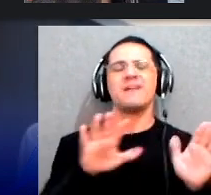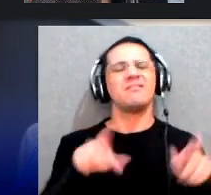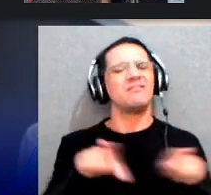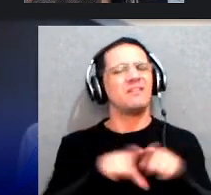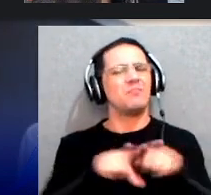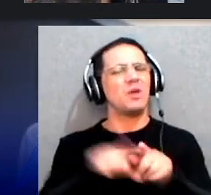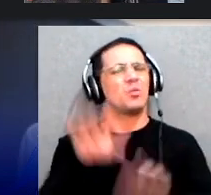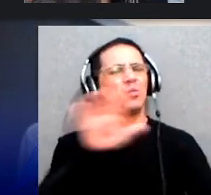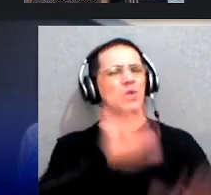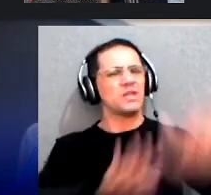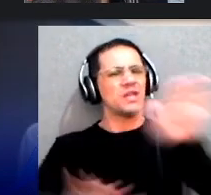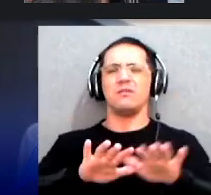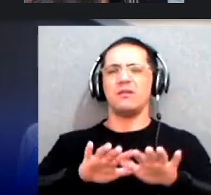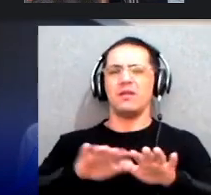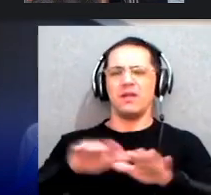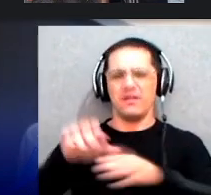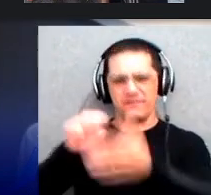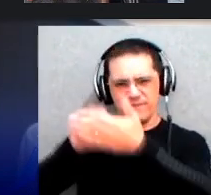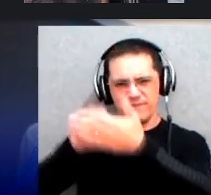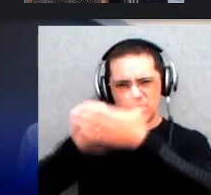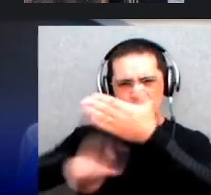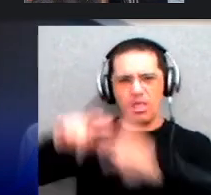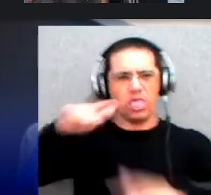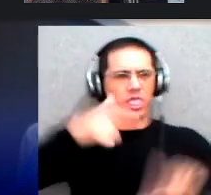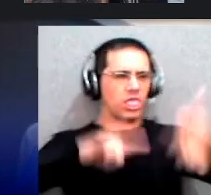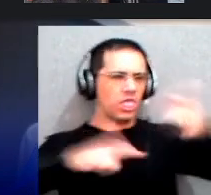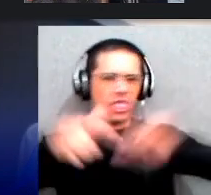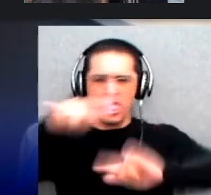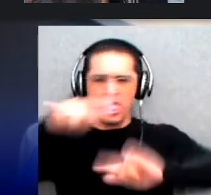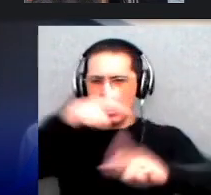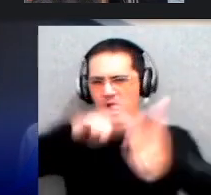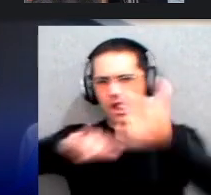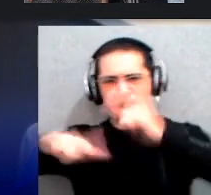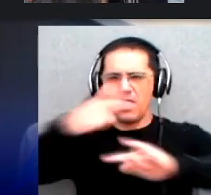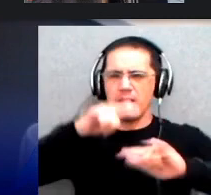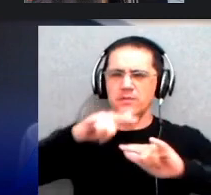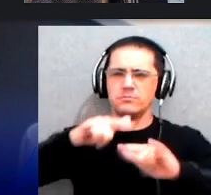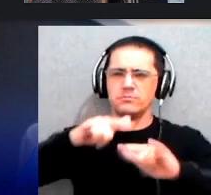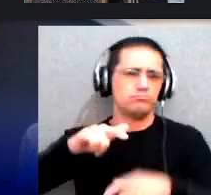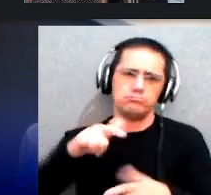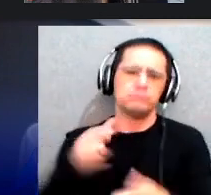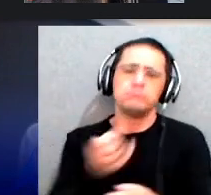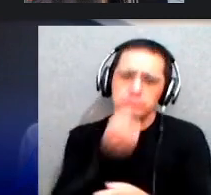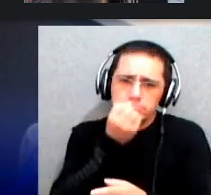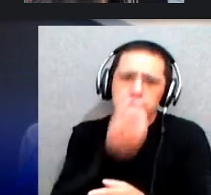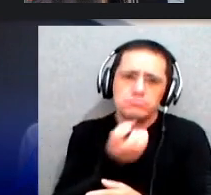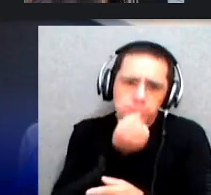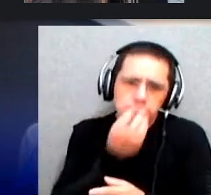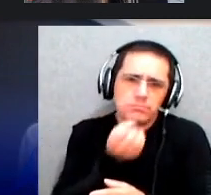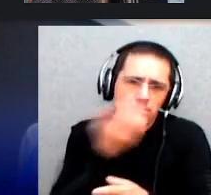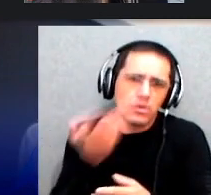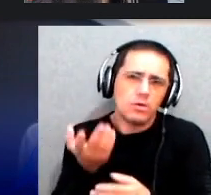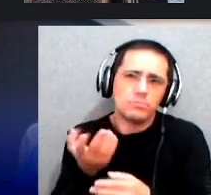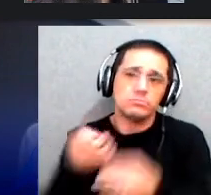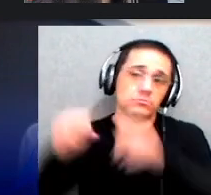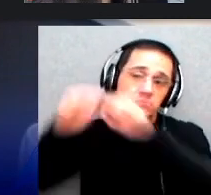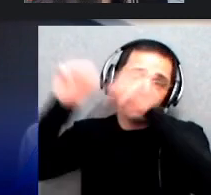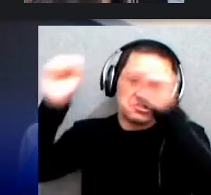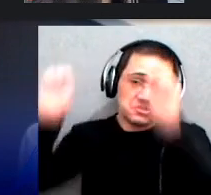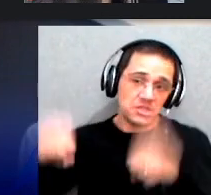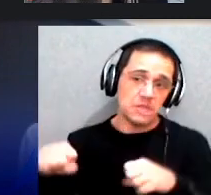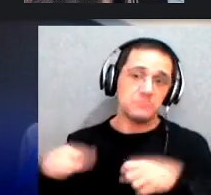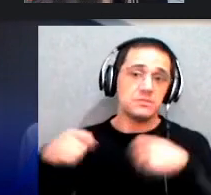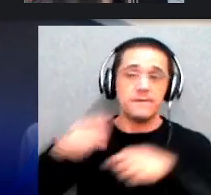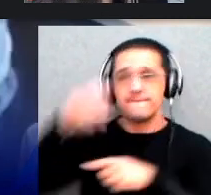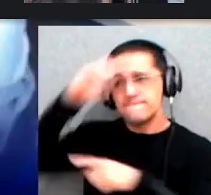ruim, nem é boa. Ela é uma ferramenta. E se ela é uma ferramenta, a gente tem que saber utilizar essa ferramenta, levando